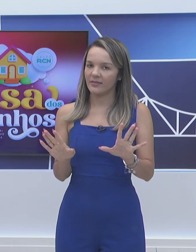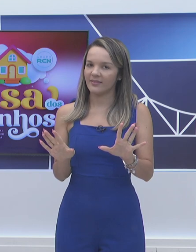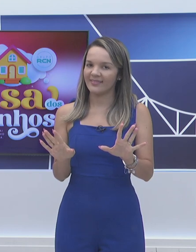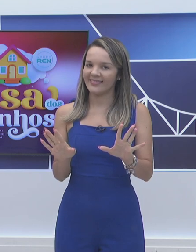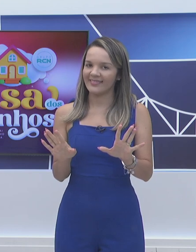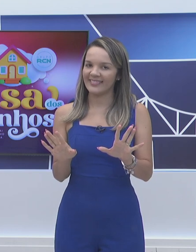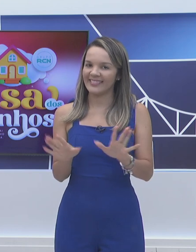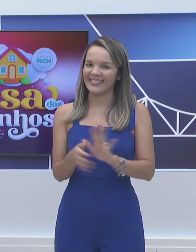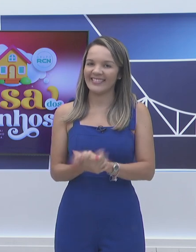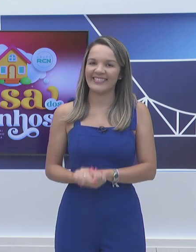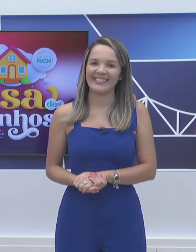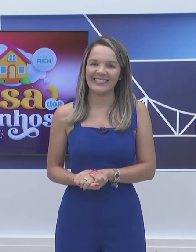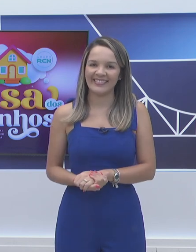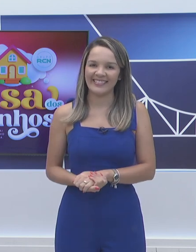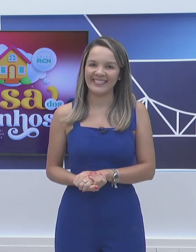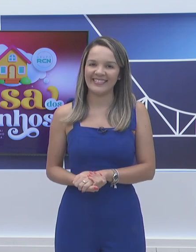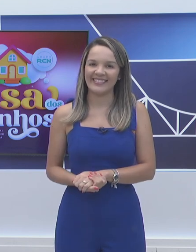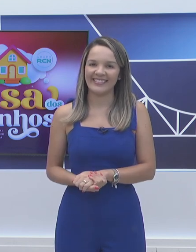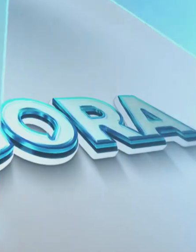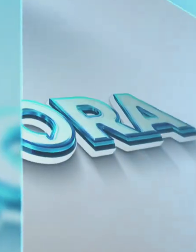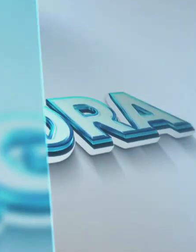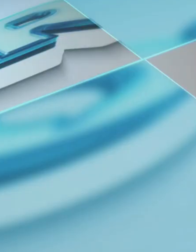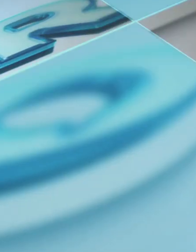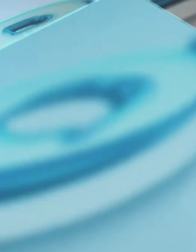bom? Vou tomar uma água rapidinho e volto.